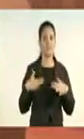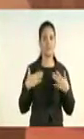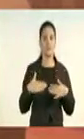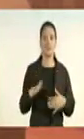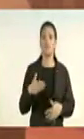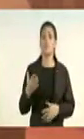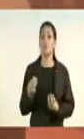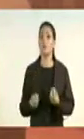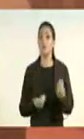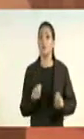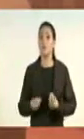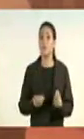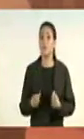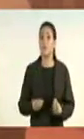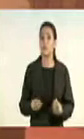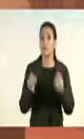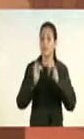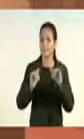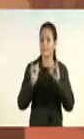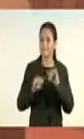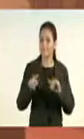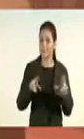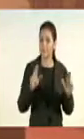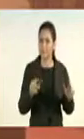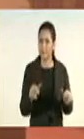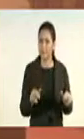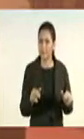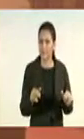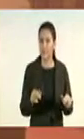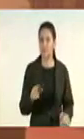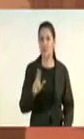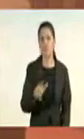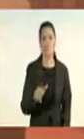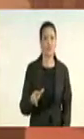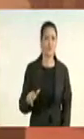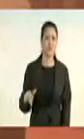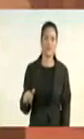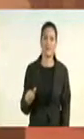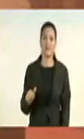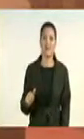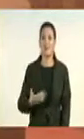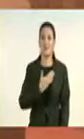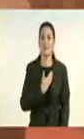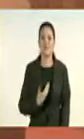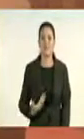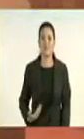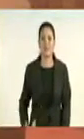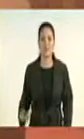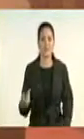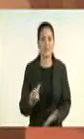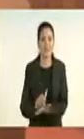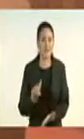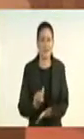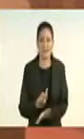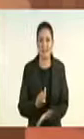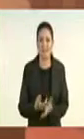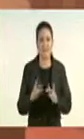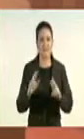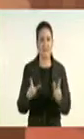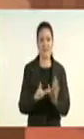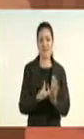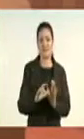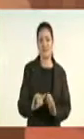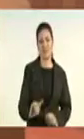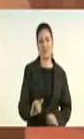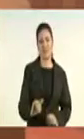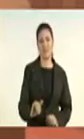foi ventilado esse assunto, que em nenhum momento o governo do Estado agiu com ilegalidade ou teve a intenção de